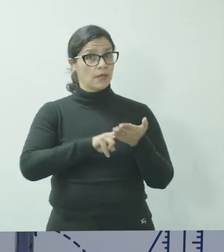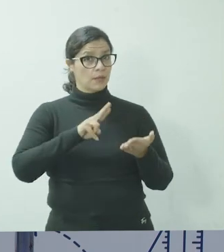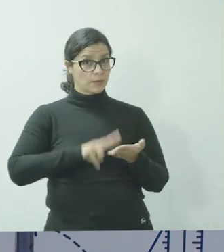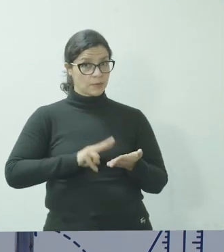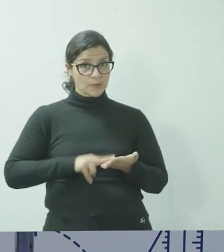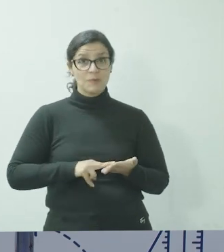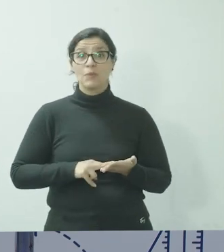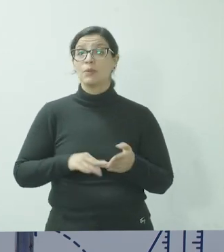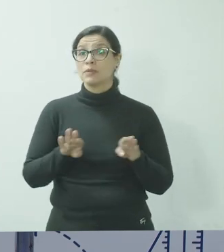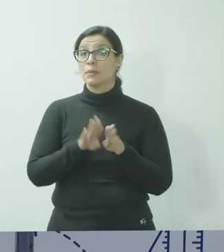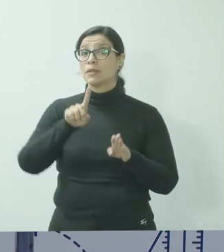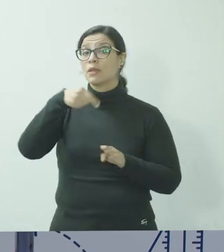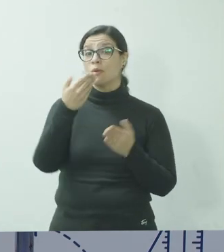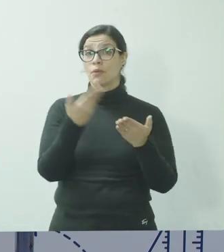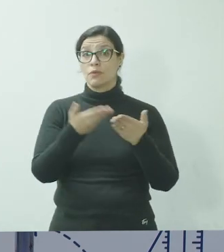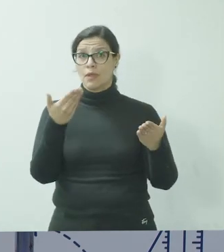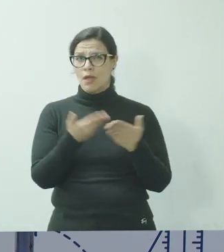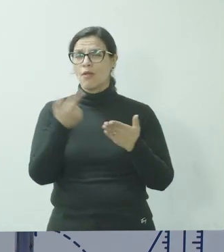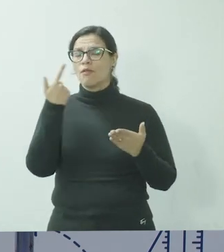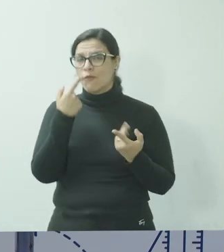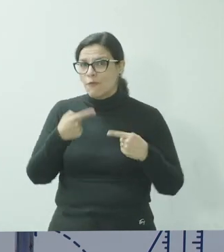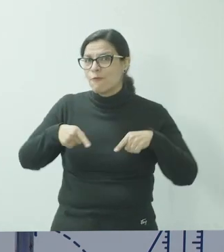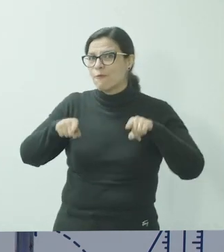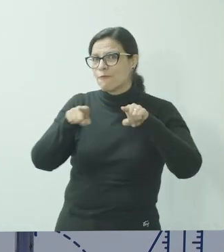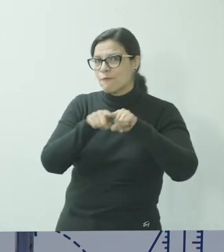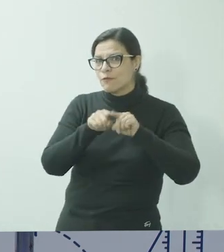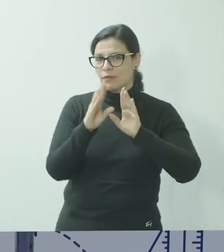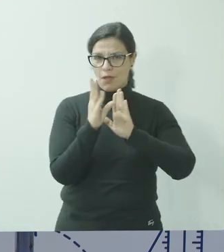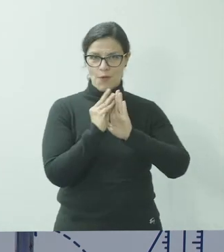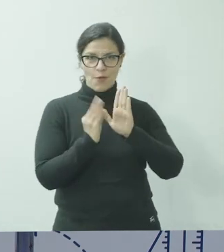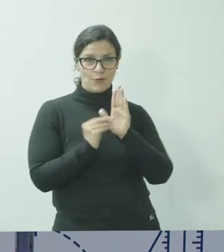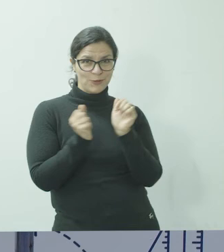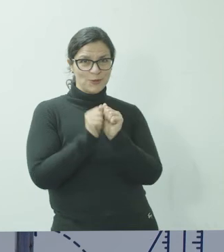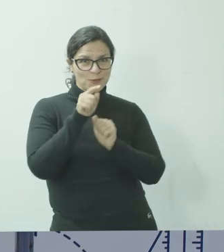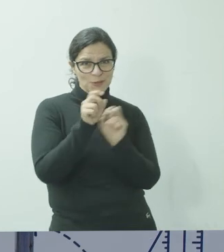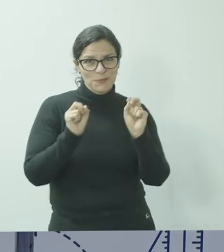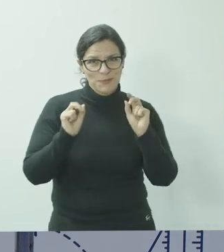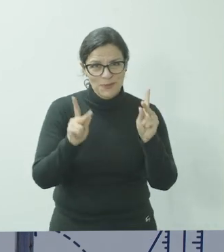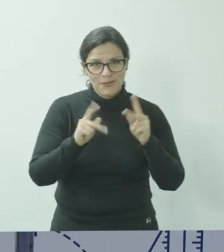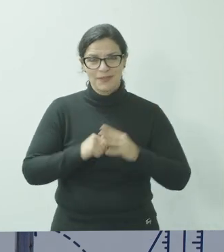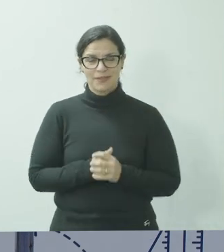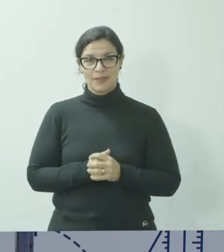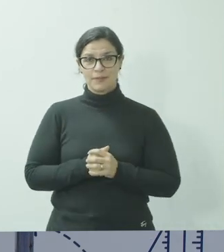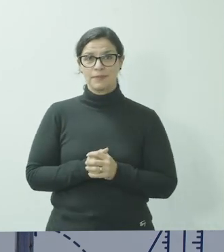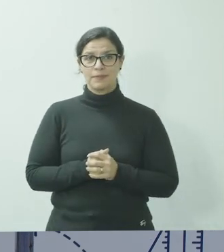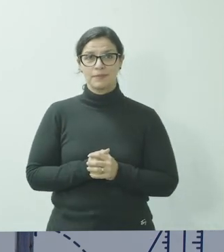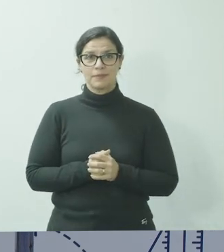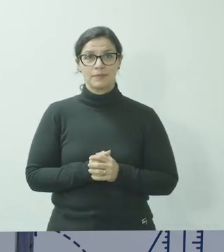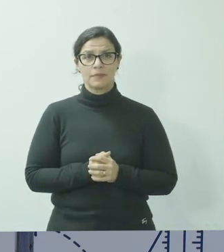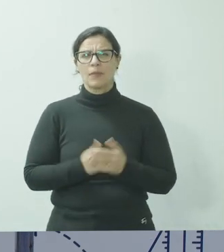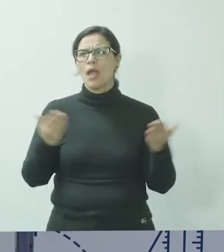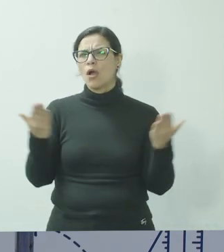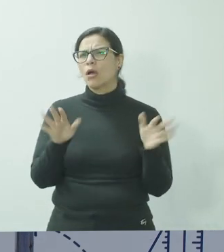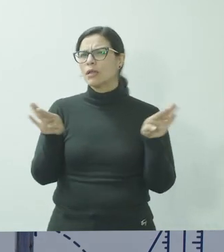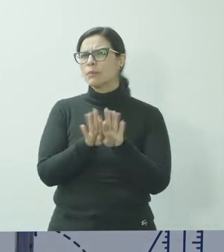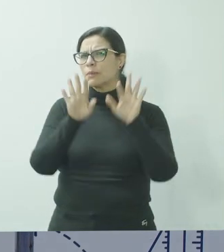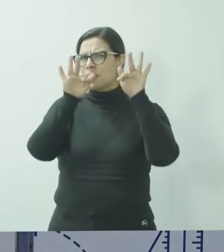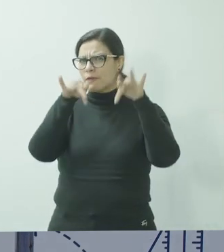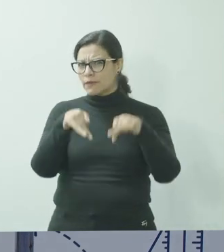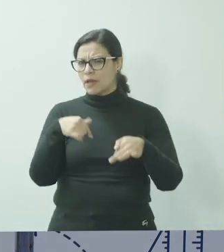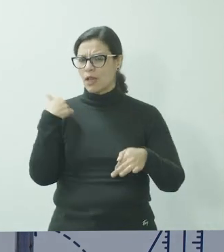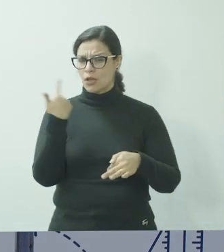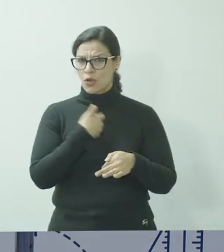possa realizar e na próxima aula eu vou retomar isso com você Ok e para